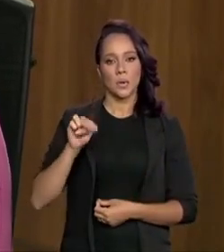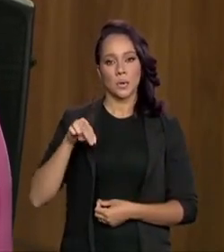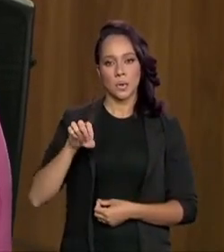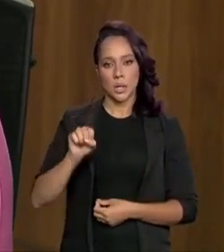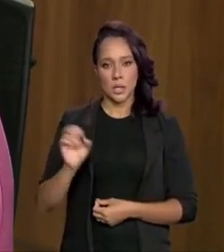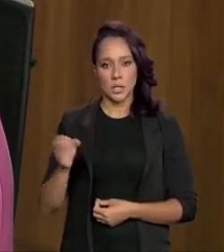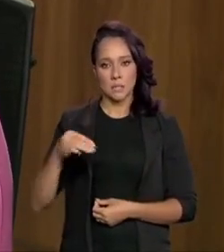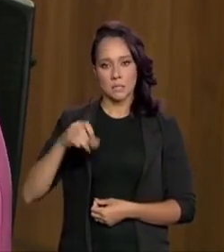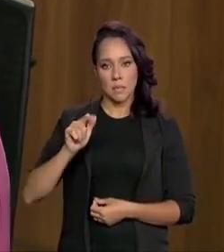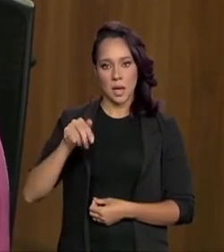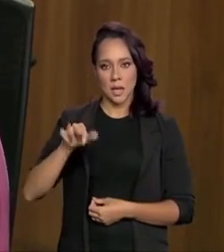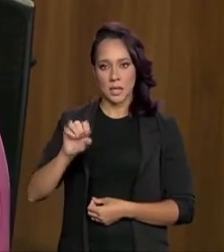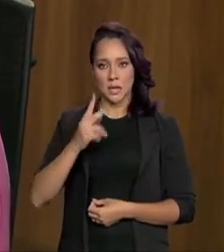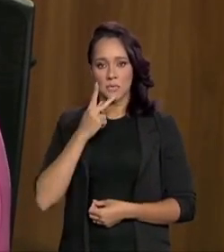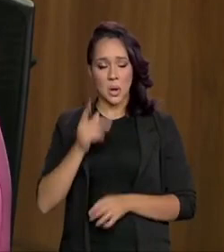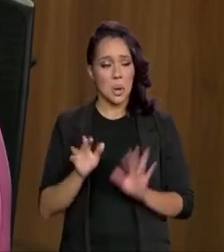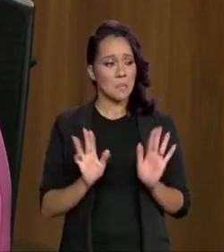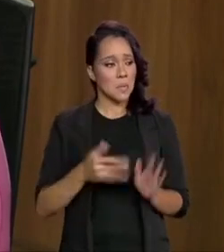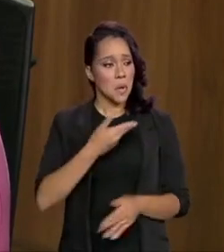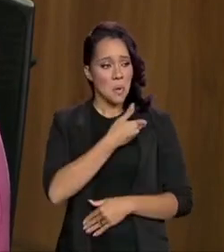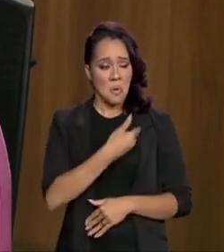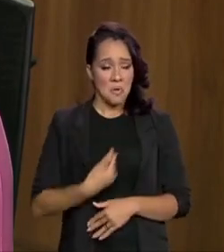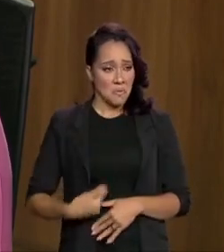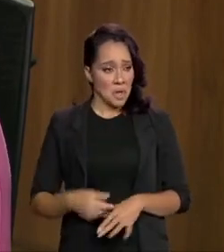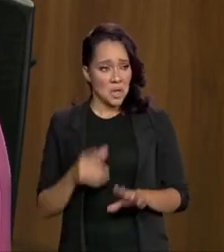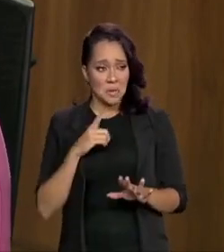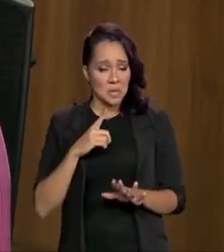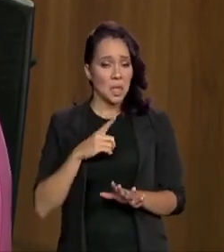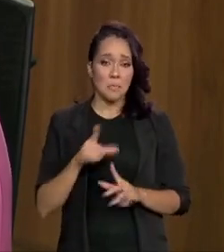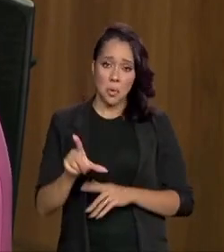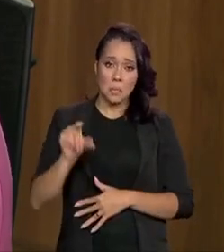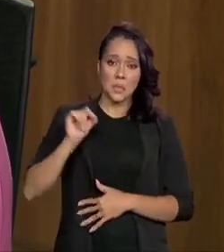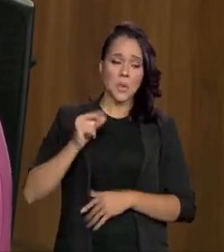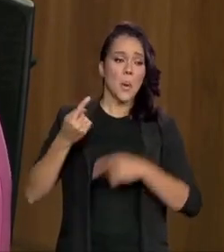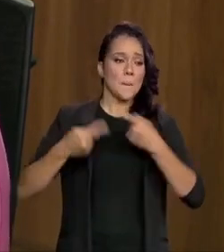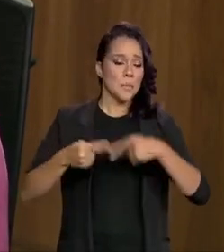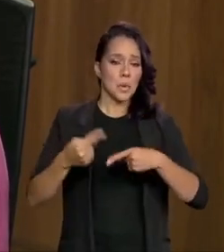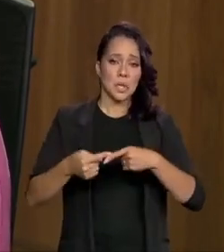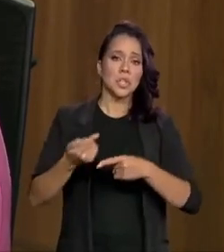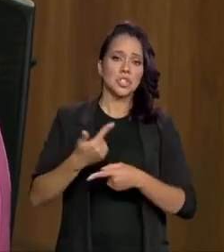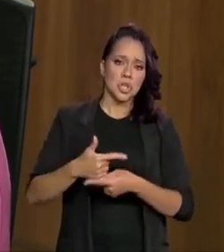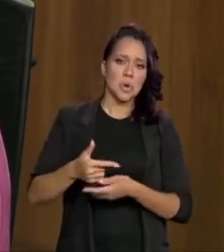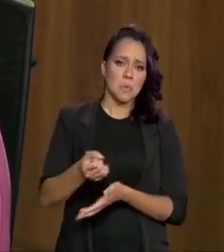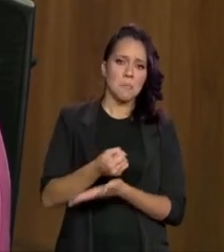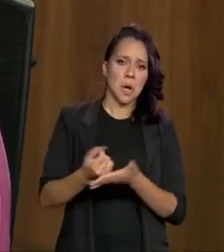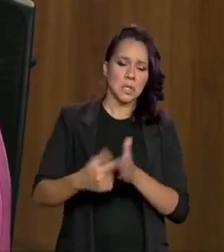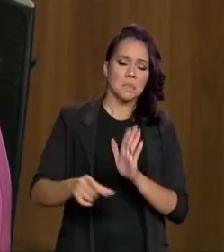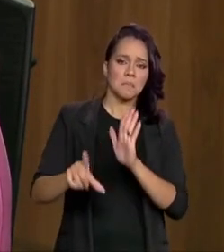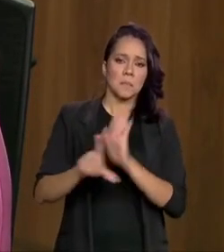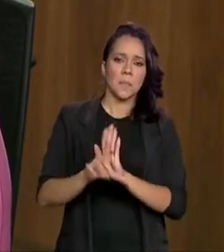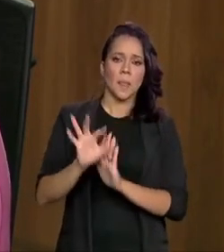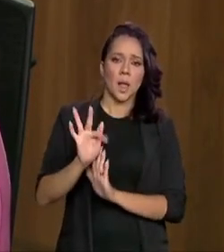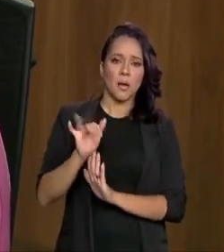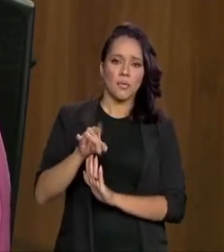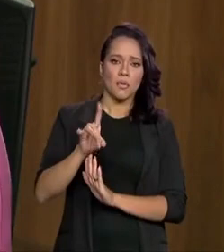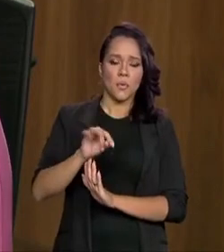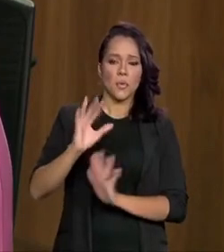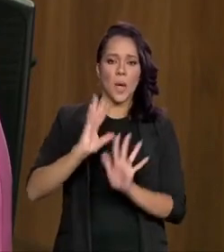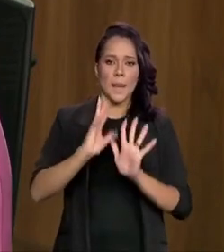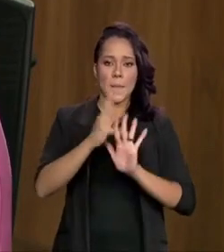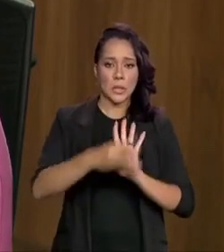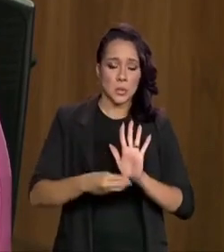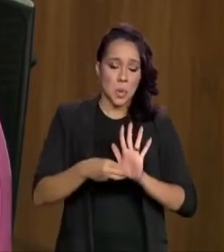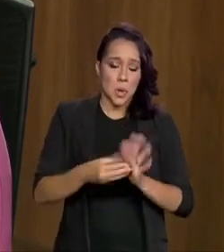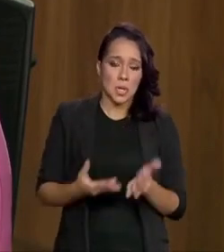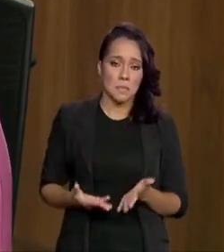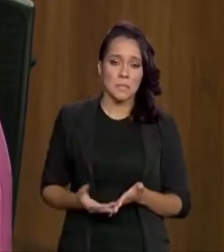Marques, que ele argumentou o seguinte, que o governo exerceu uma opção política legítima em relação aí ao Fundo Amazônia e